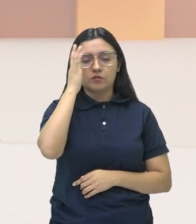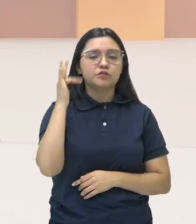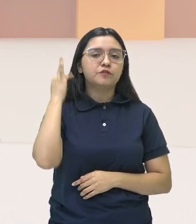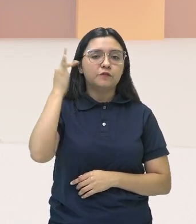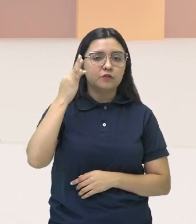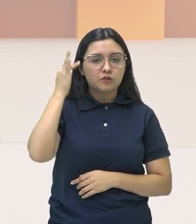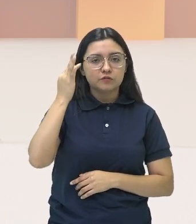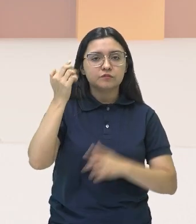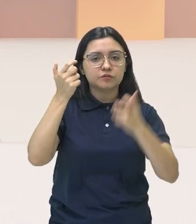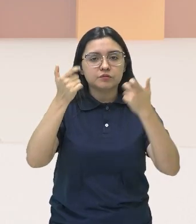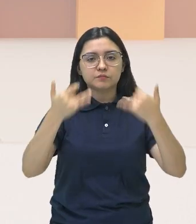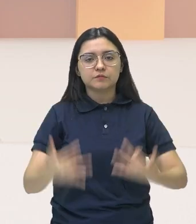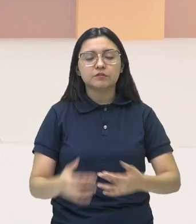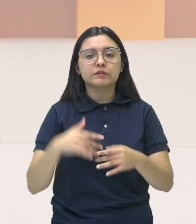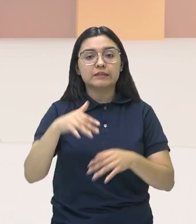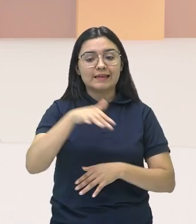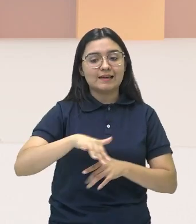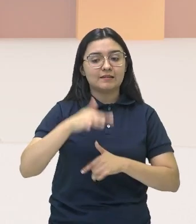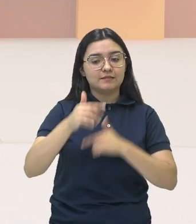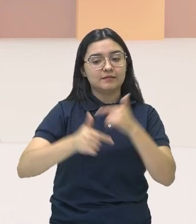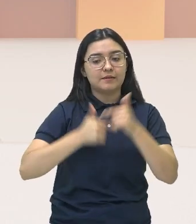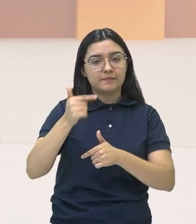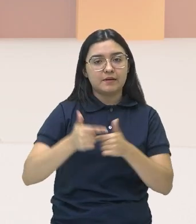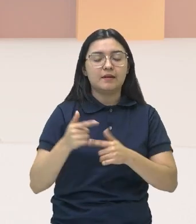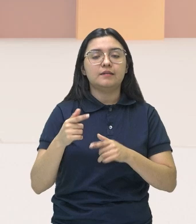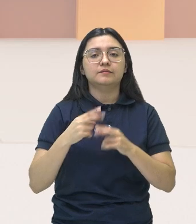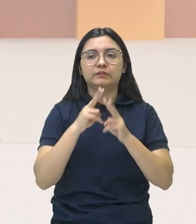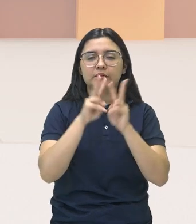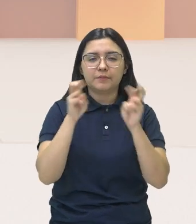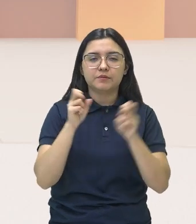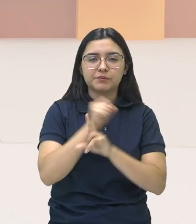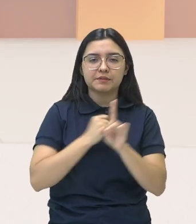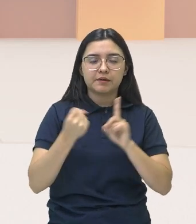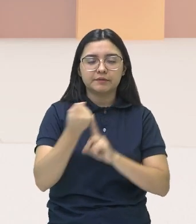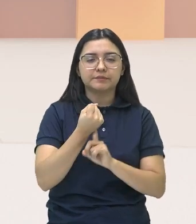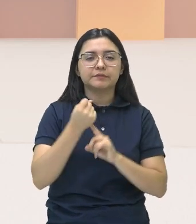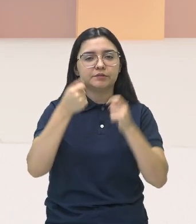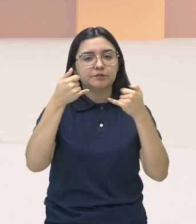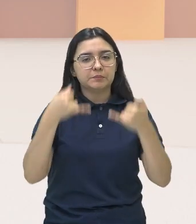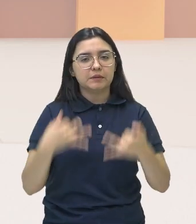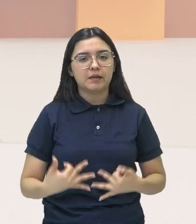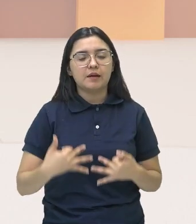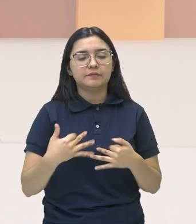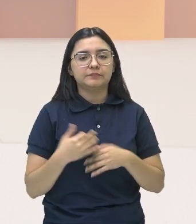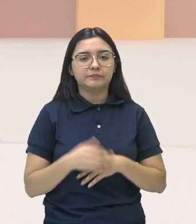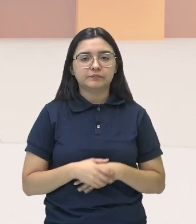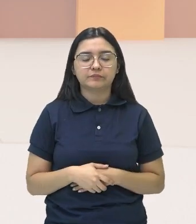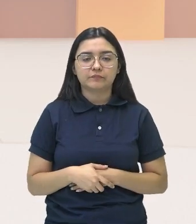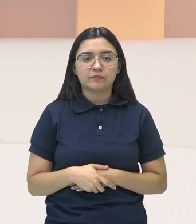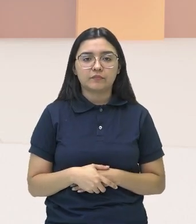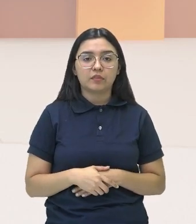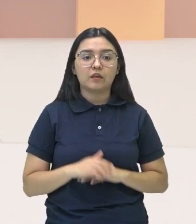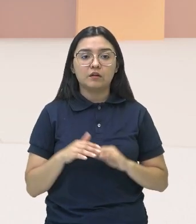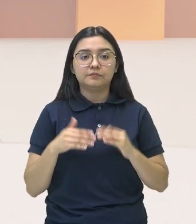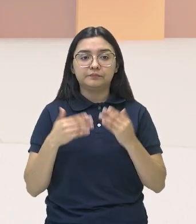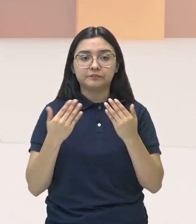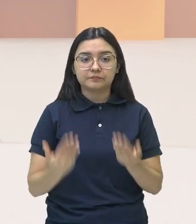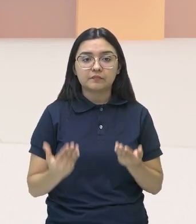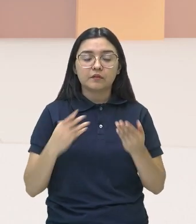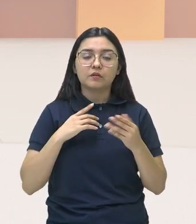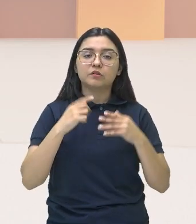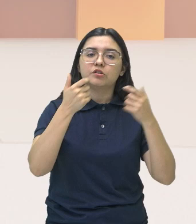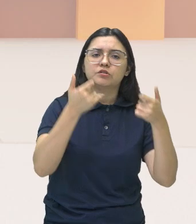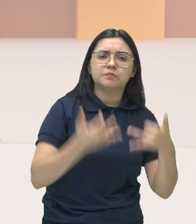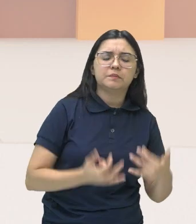né, da área do trabalho, os filósofos da questão social, né, falaram muito, né? Então, quando a gente fala